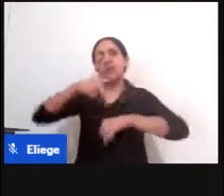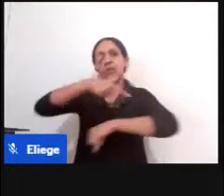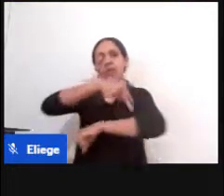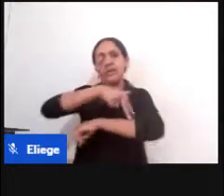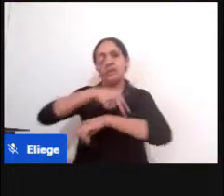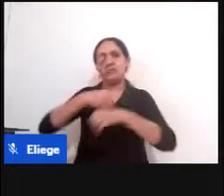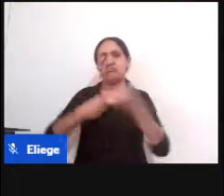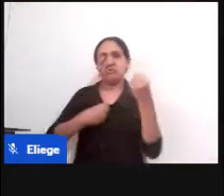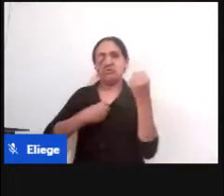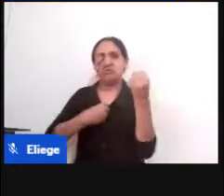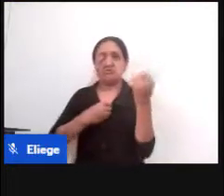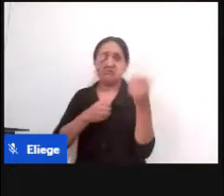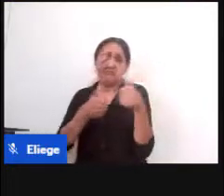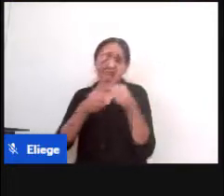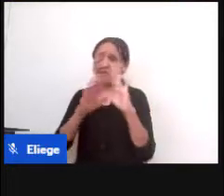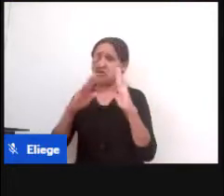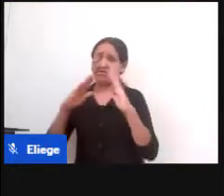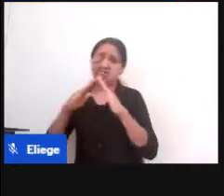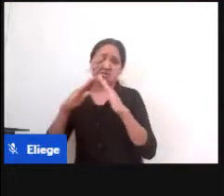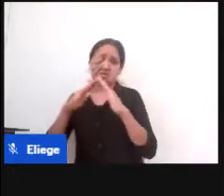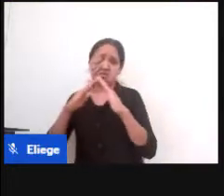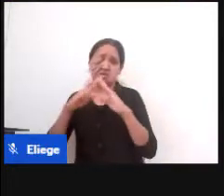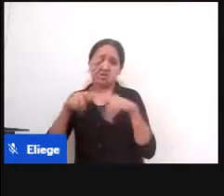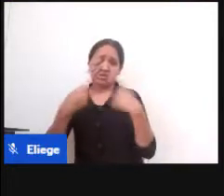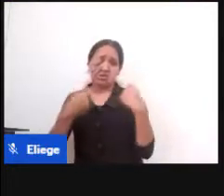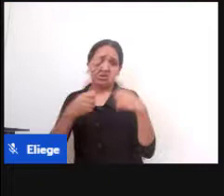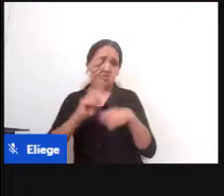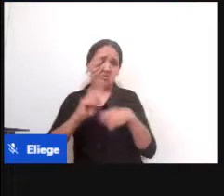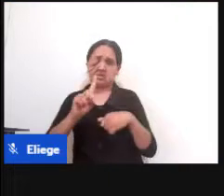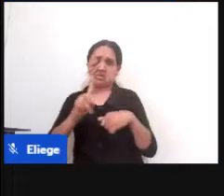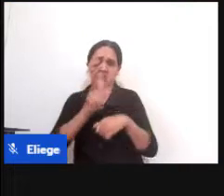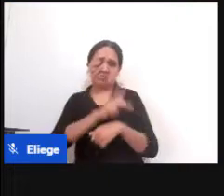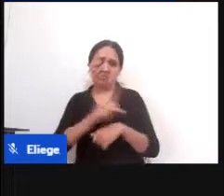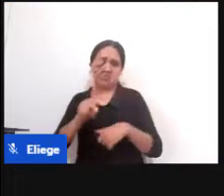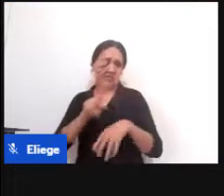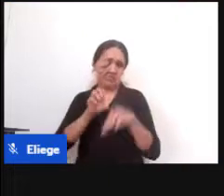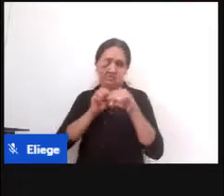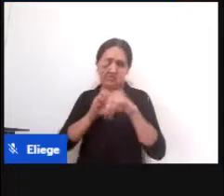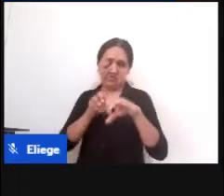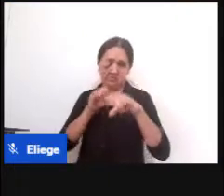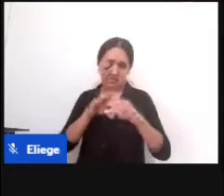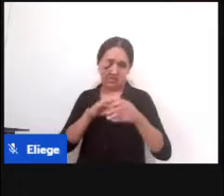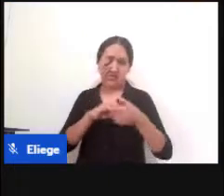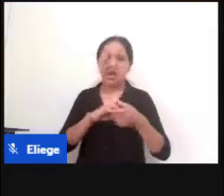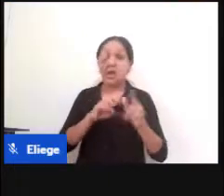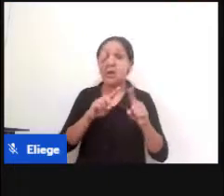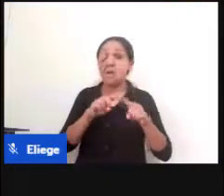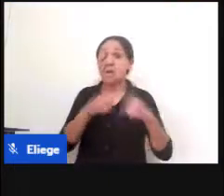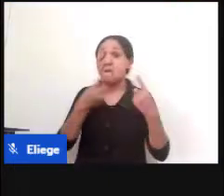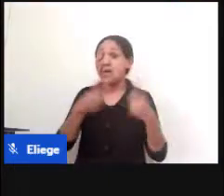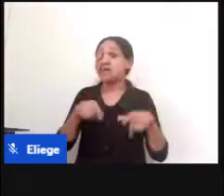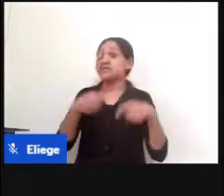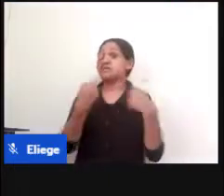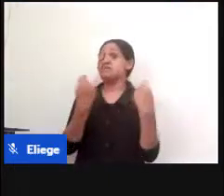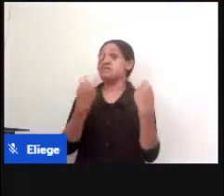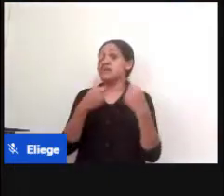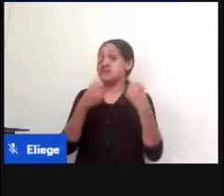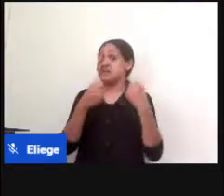ele faz em casa. Ele não precisa de nós como professores de educação física. mas ele precisa de nós